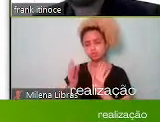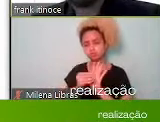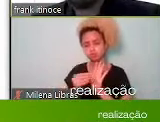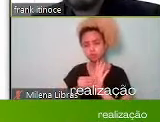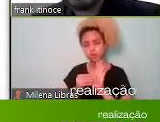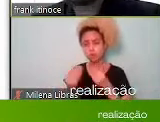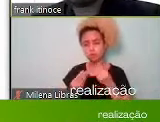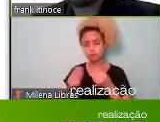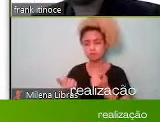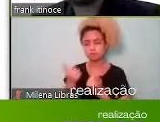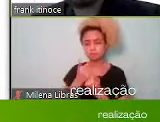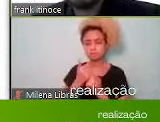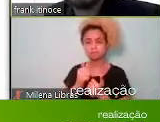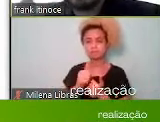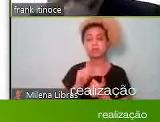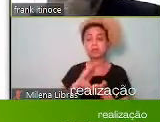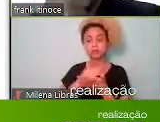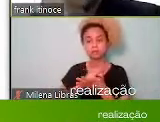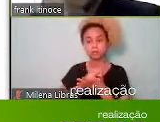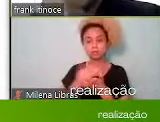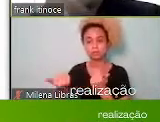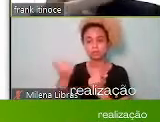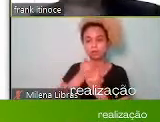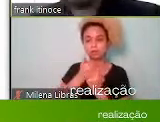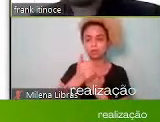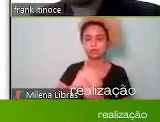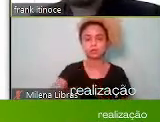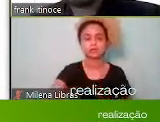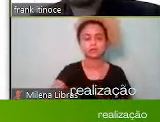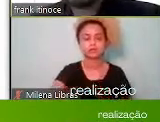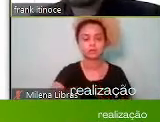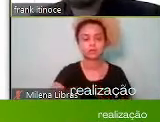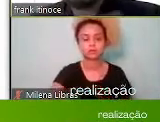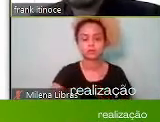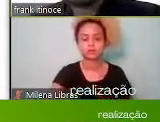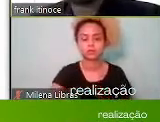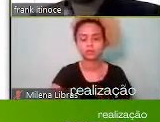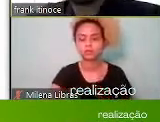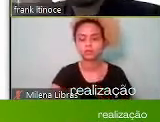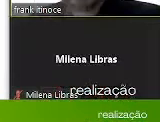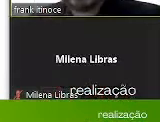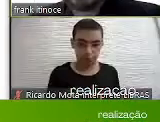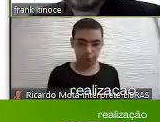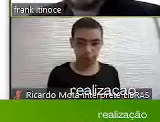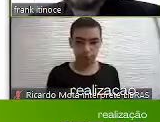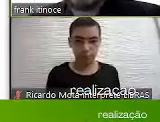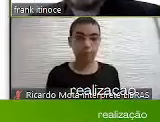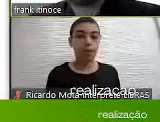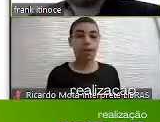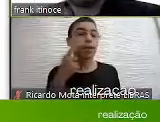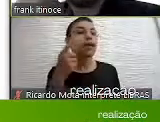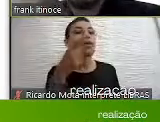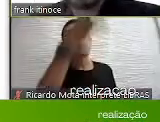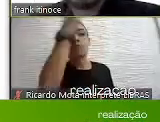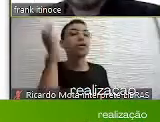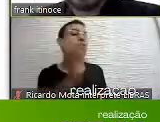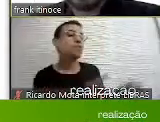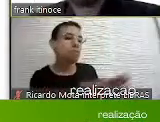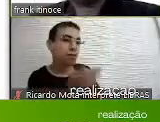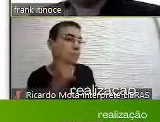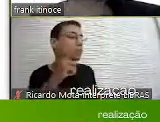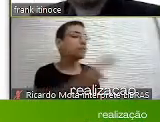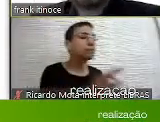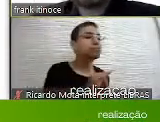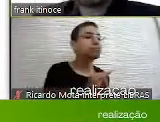corrigir. Mas corrigindo, ele dá o ok e pode-se fazer a instalação. Feita a instalação, chama o bombeiro de volta, o bombeiro vai no